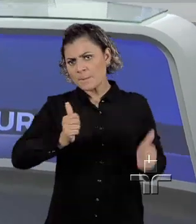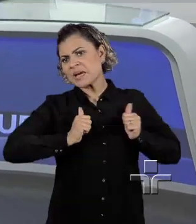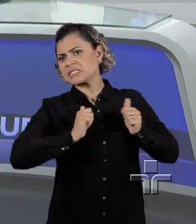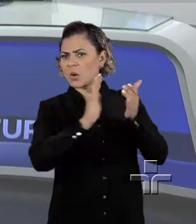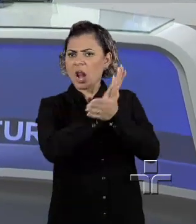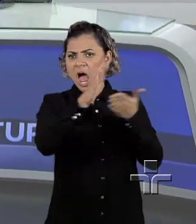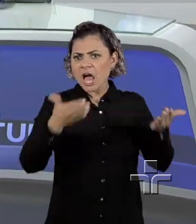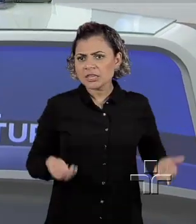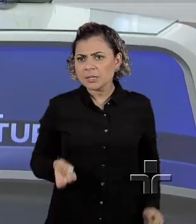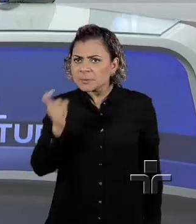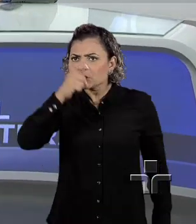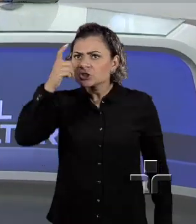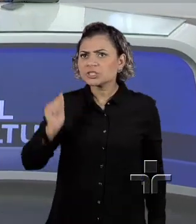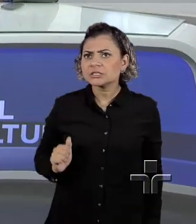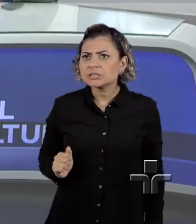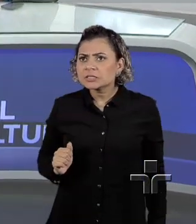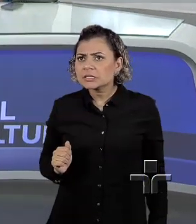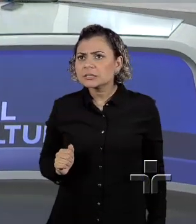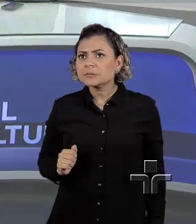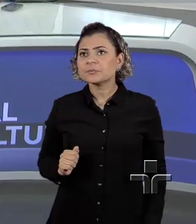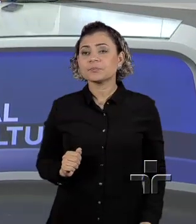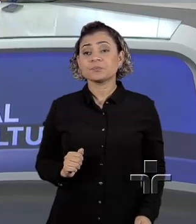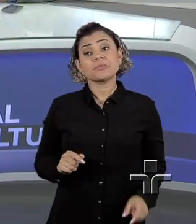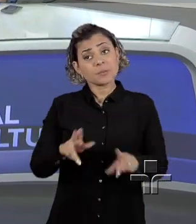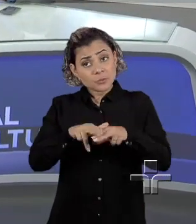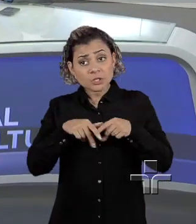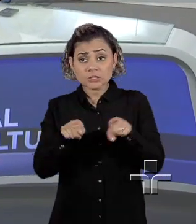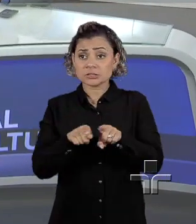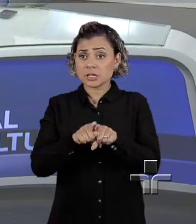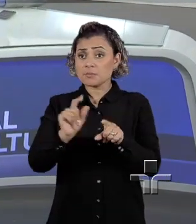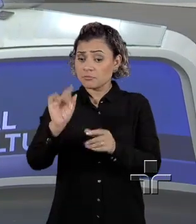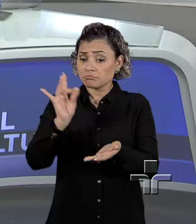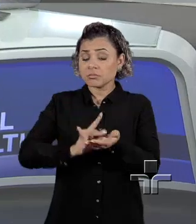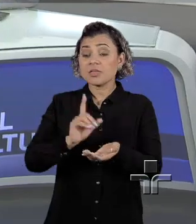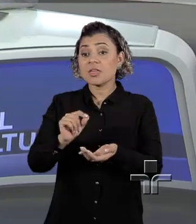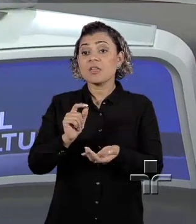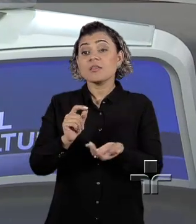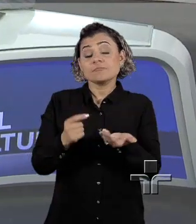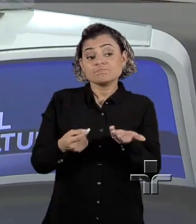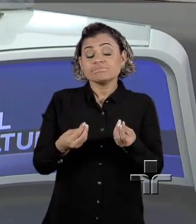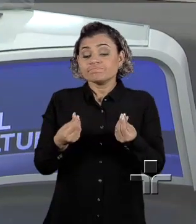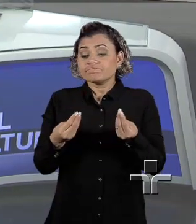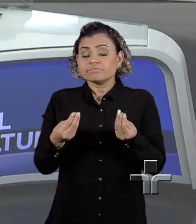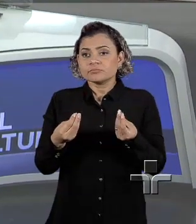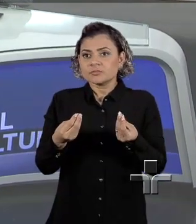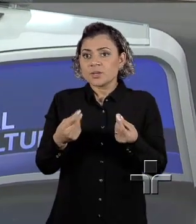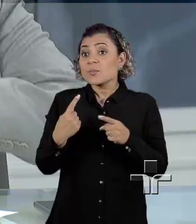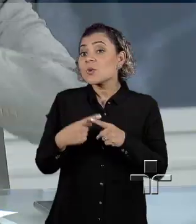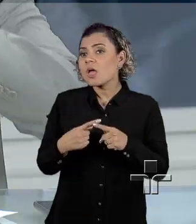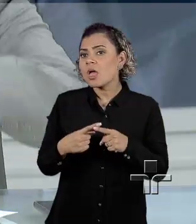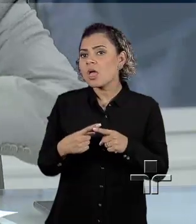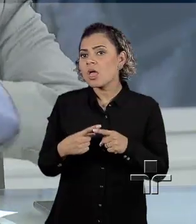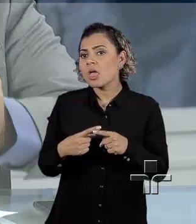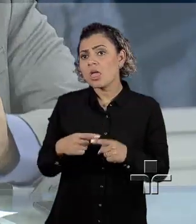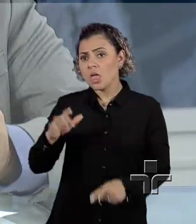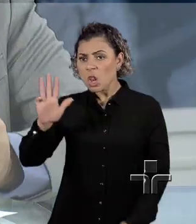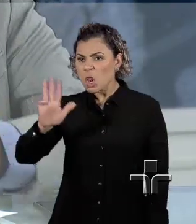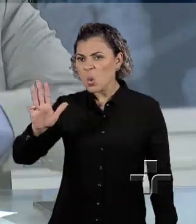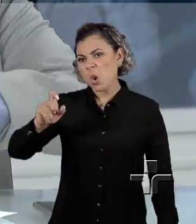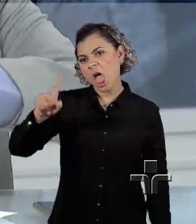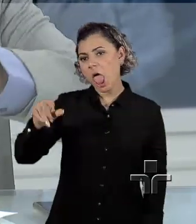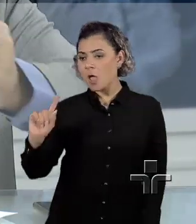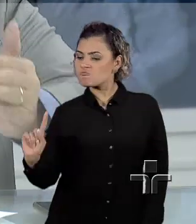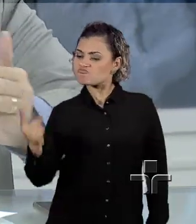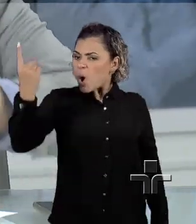Moro, evidentemente, na minha visão, não vai haver prejuízo para ele pelo seguinte. Primeiro, porque ele continua como ícone da moralidade.